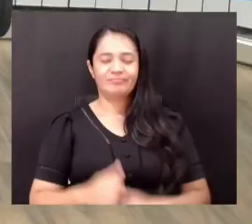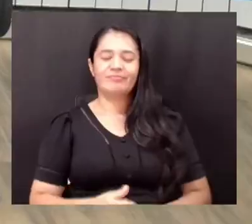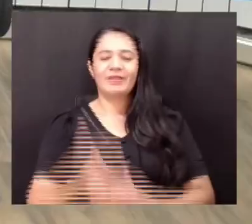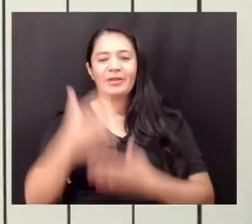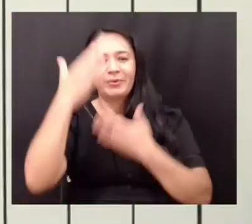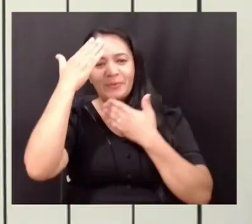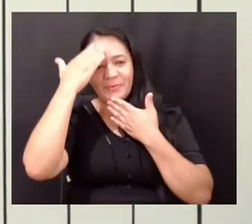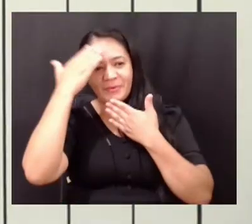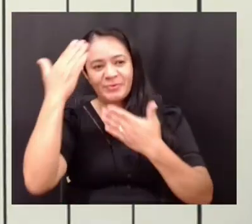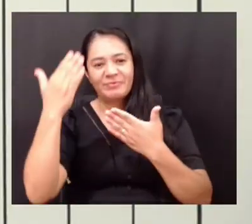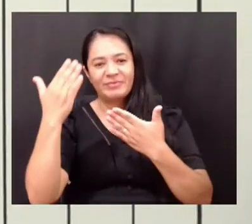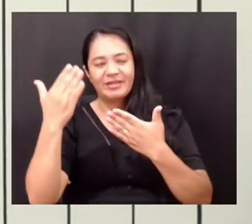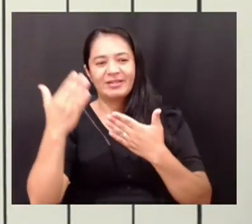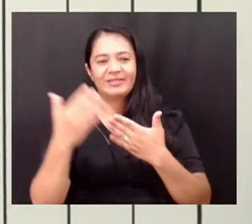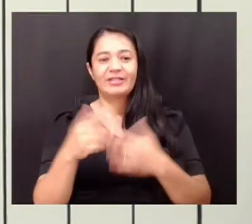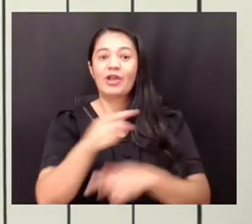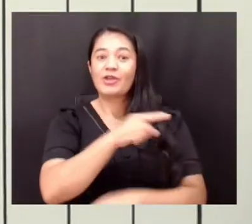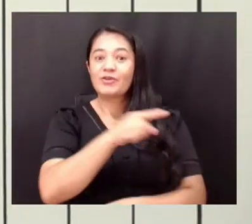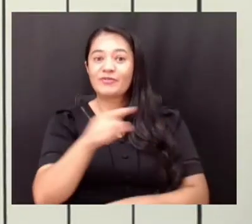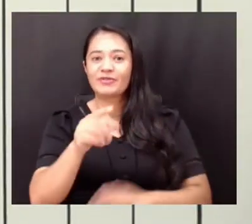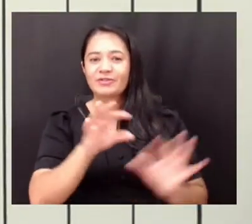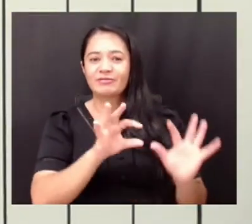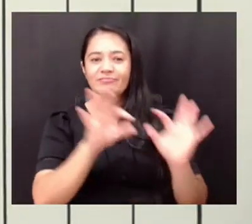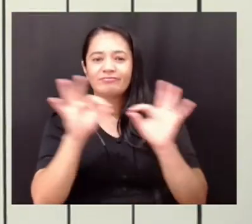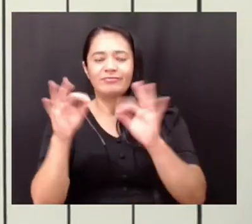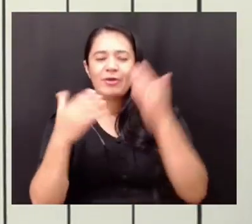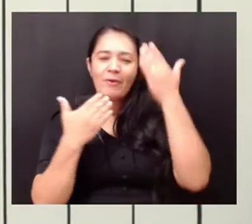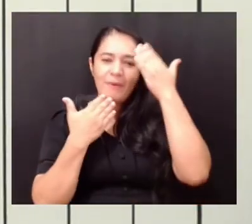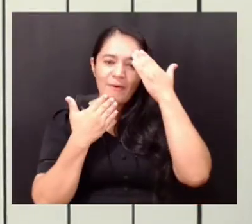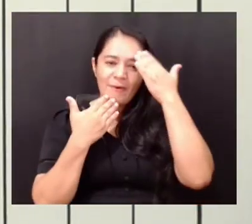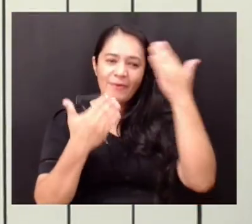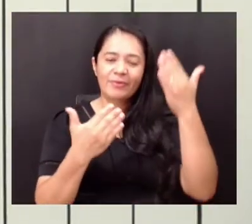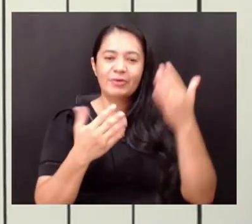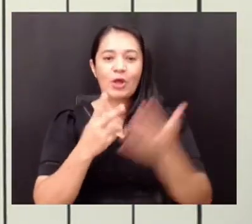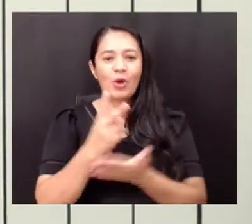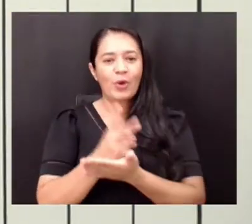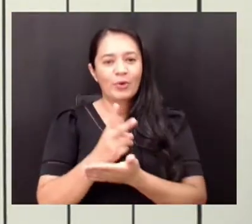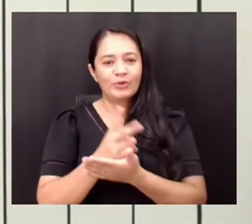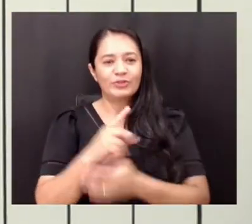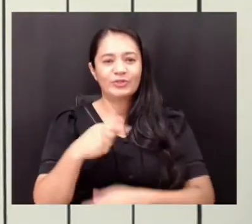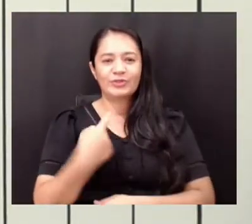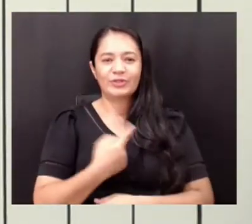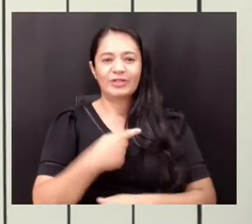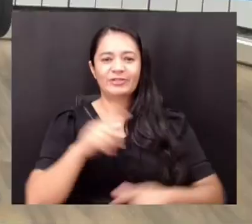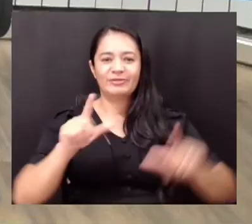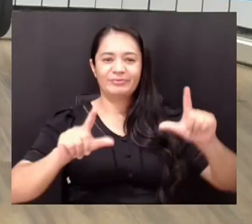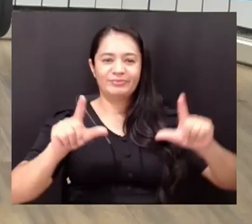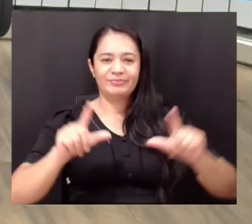Obrigada a você que nos acompanhou aí pelas telas. Continue com a nossa programação. Tchau.